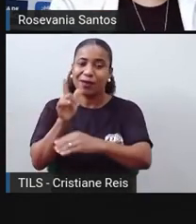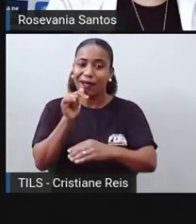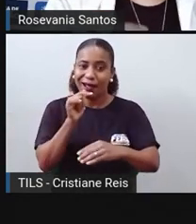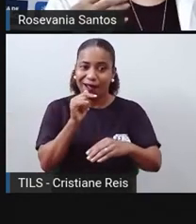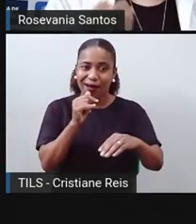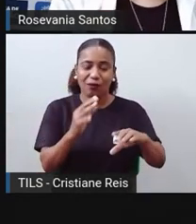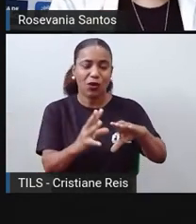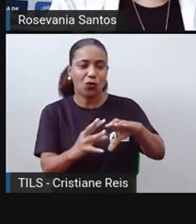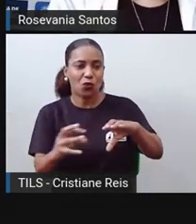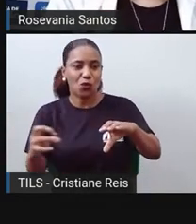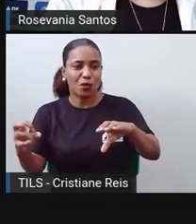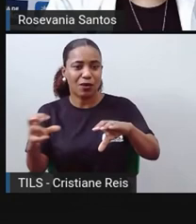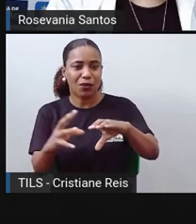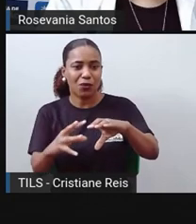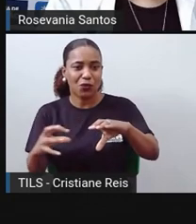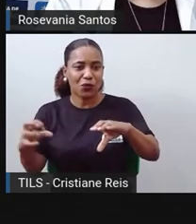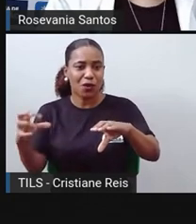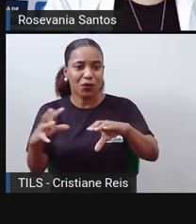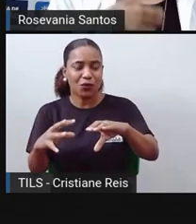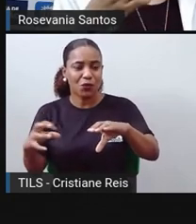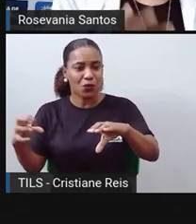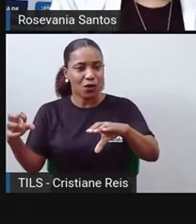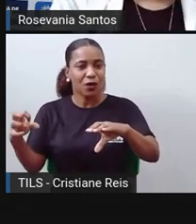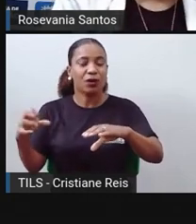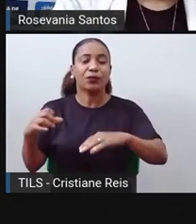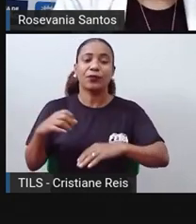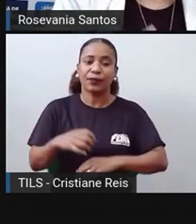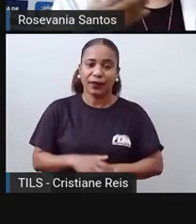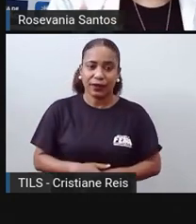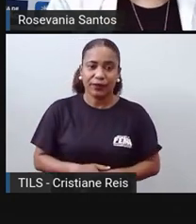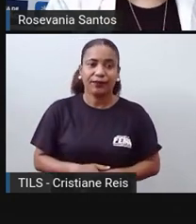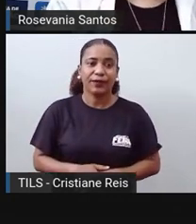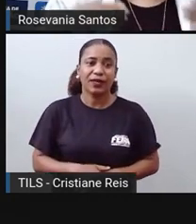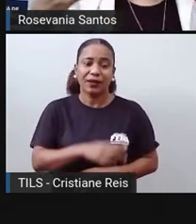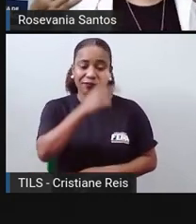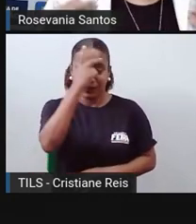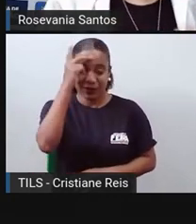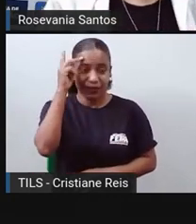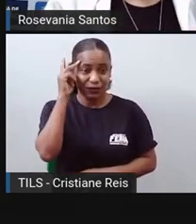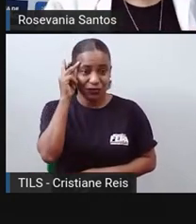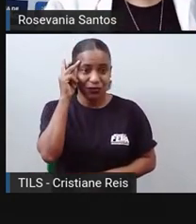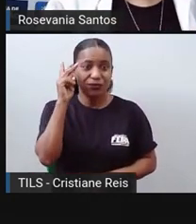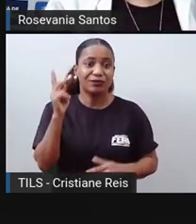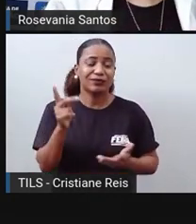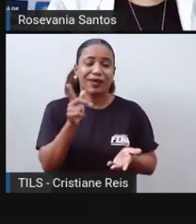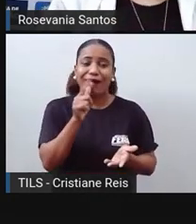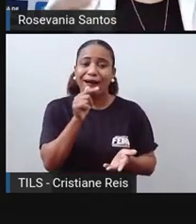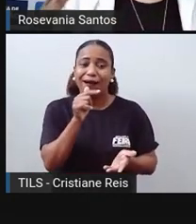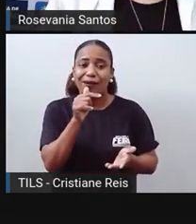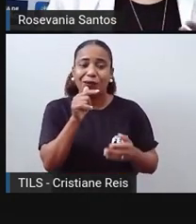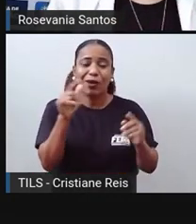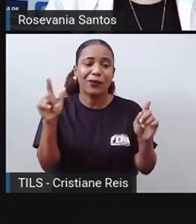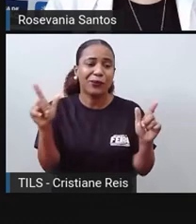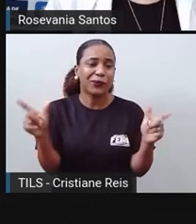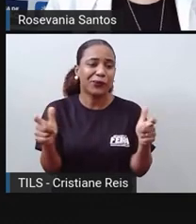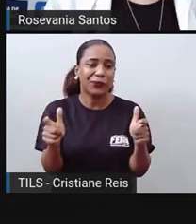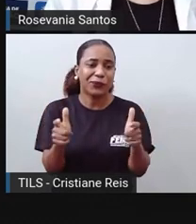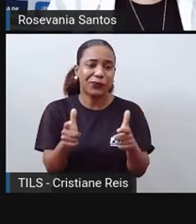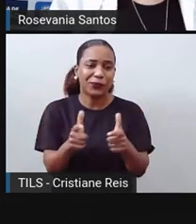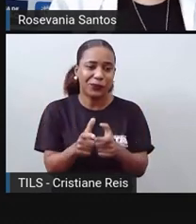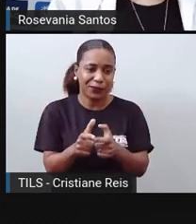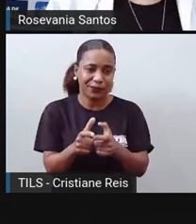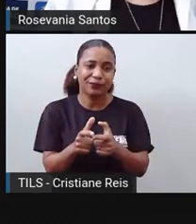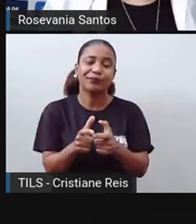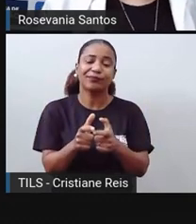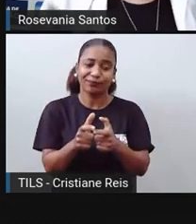água, se controla essa quantidade de água, o povo realmente fica cativo, fica dependente disso aí e acaba aceitando boa